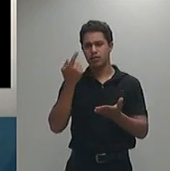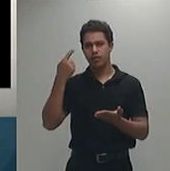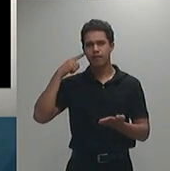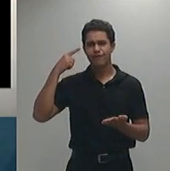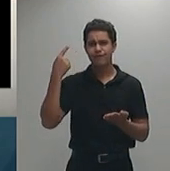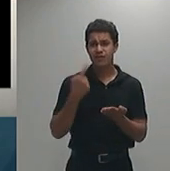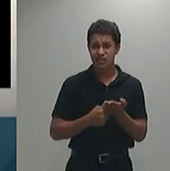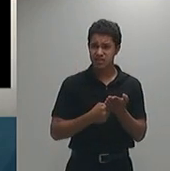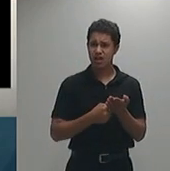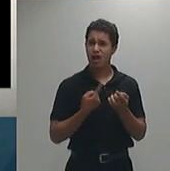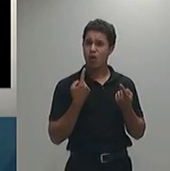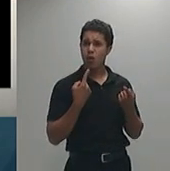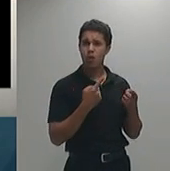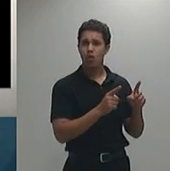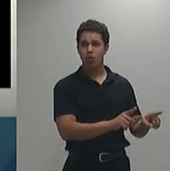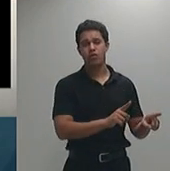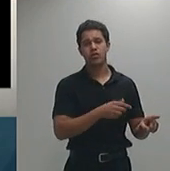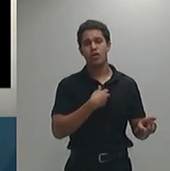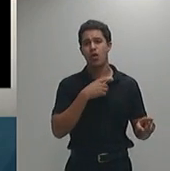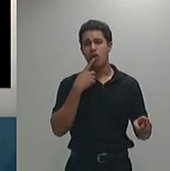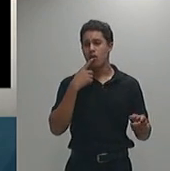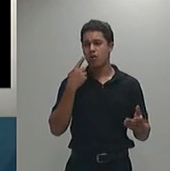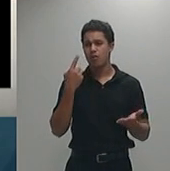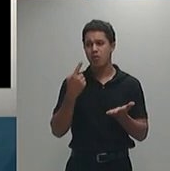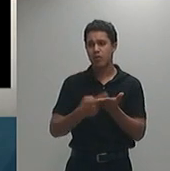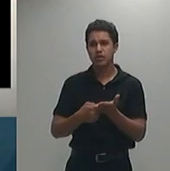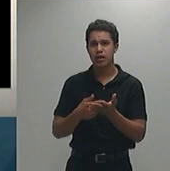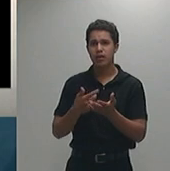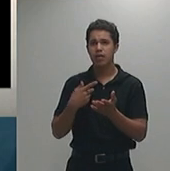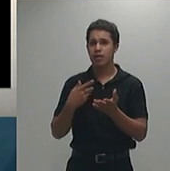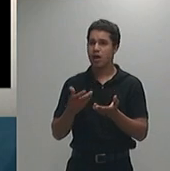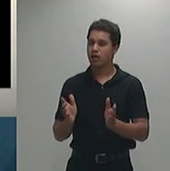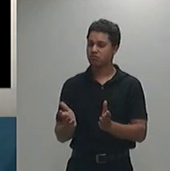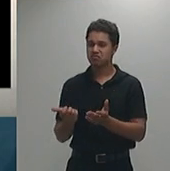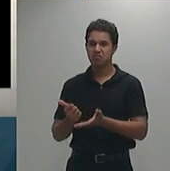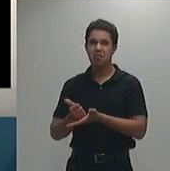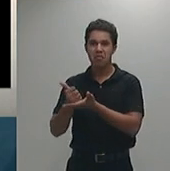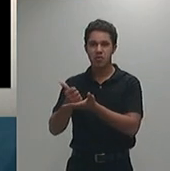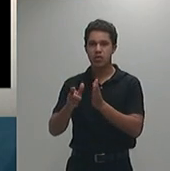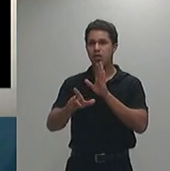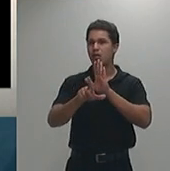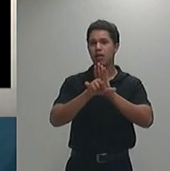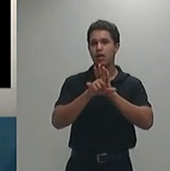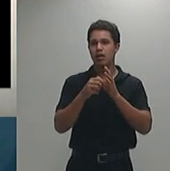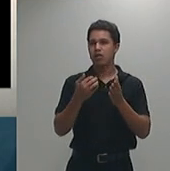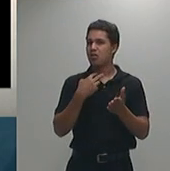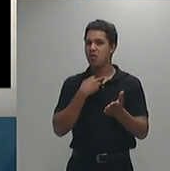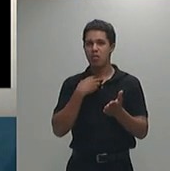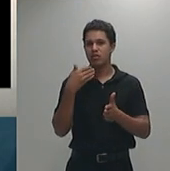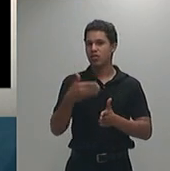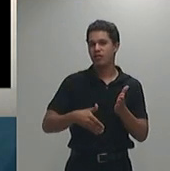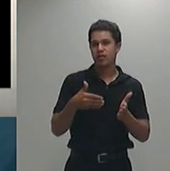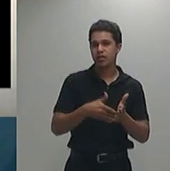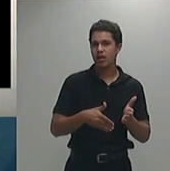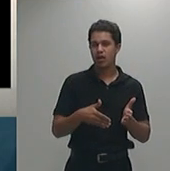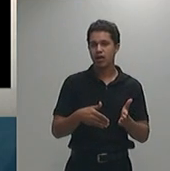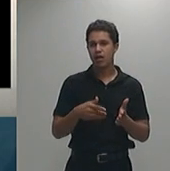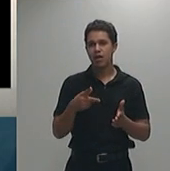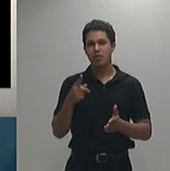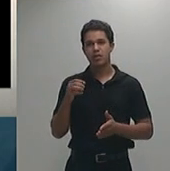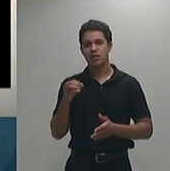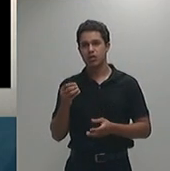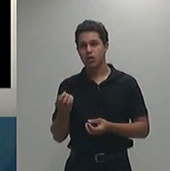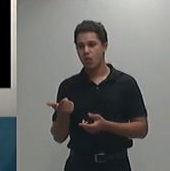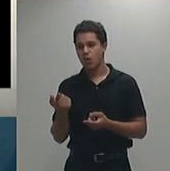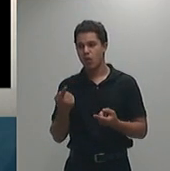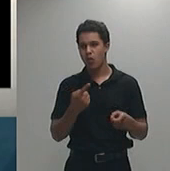fixando à disposição da Lei não pode afetar não pode fixar precedente contra a operadora e sem interessante me parece que a